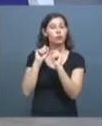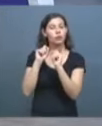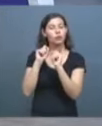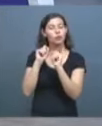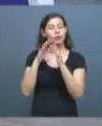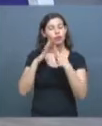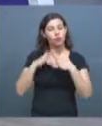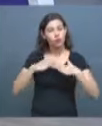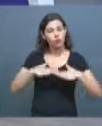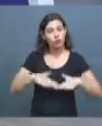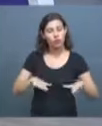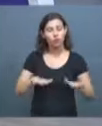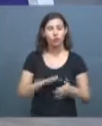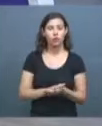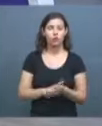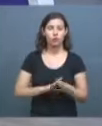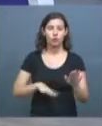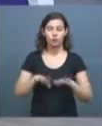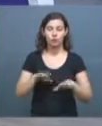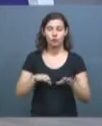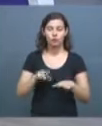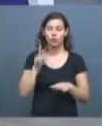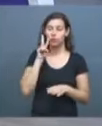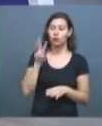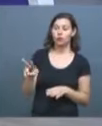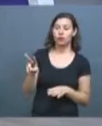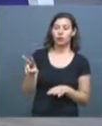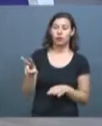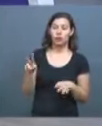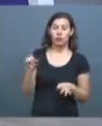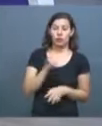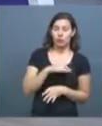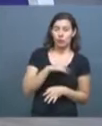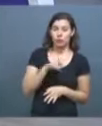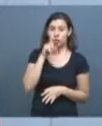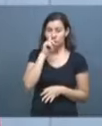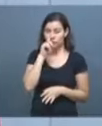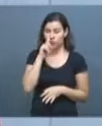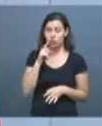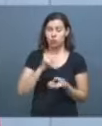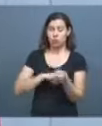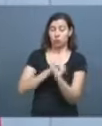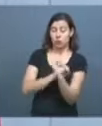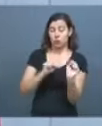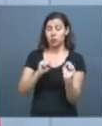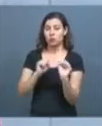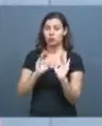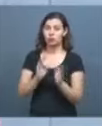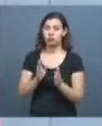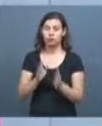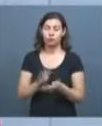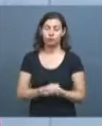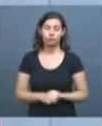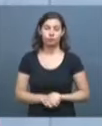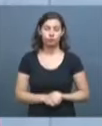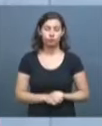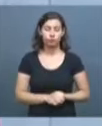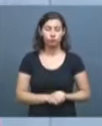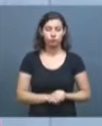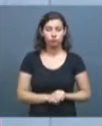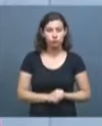esses pensamentos que estão ligados à interpretação que a pessoa tem das situações que estão gerando estresse, vai